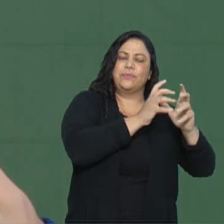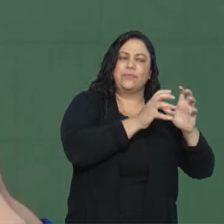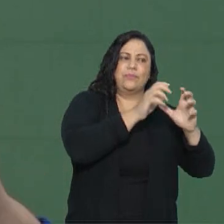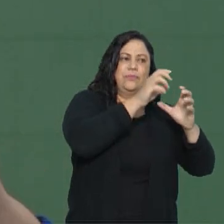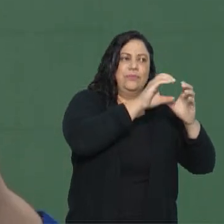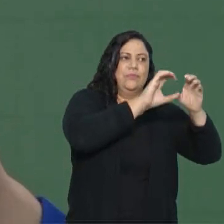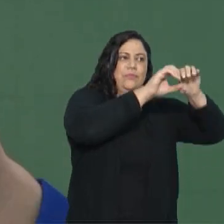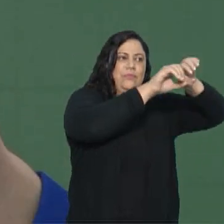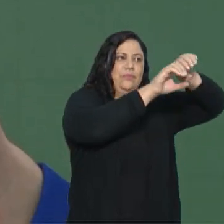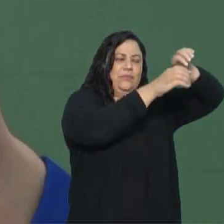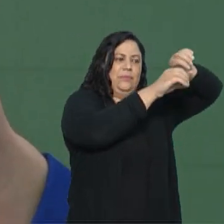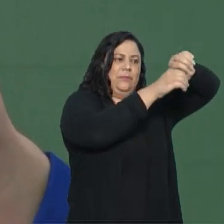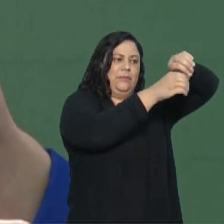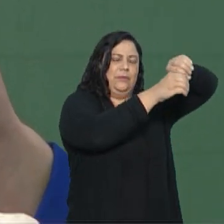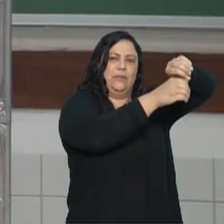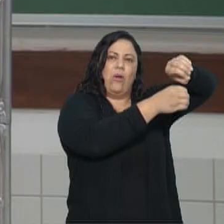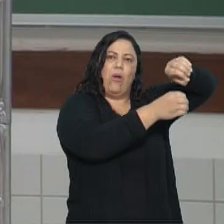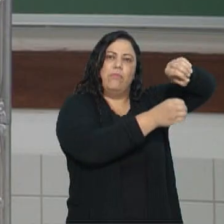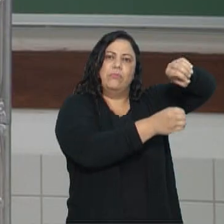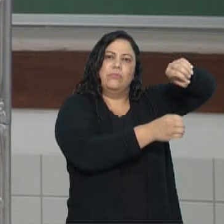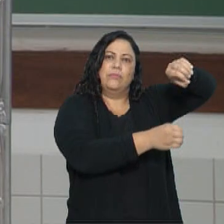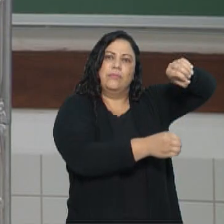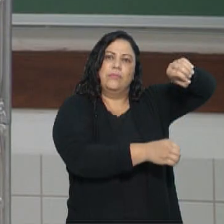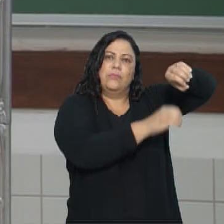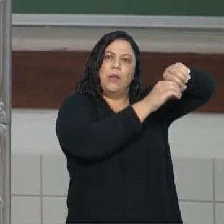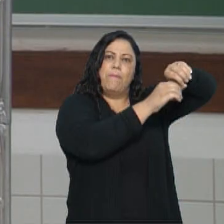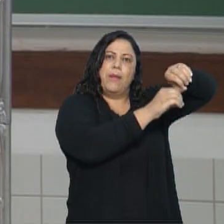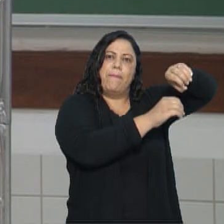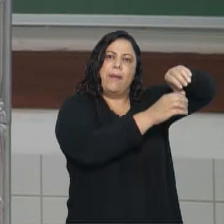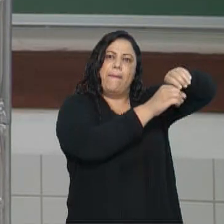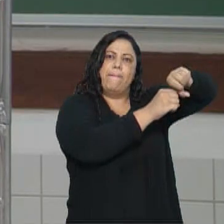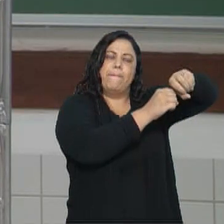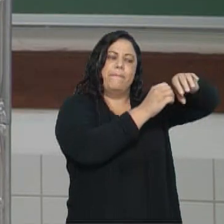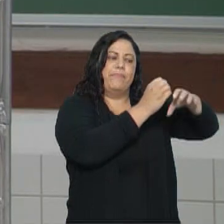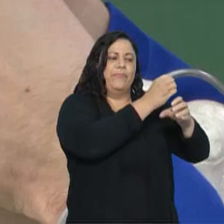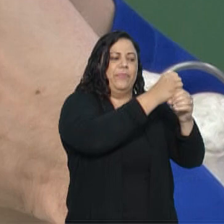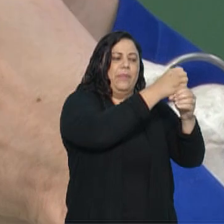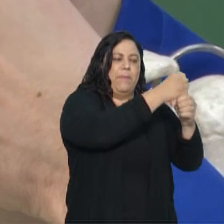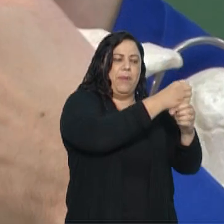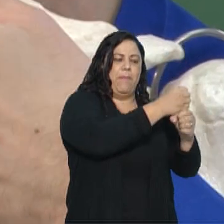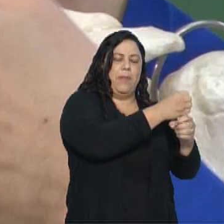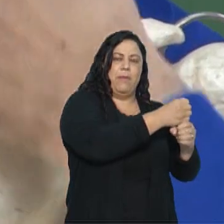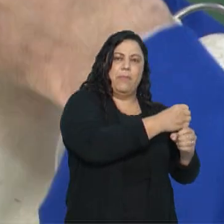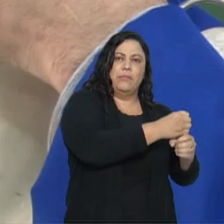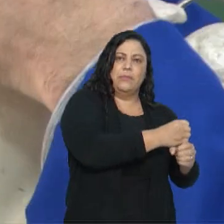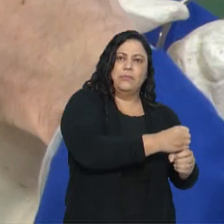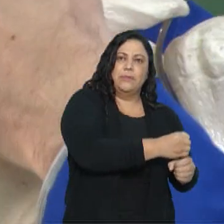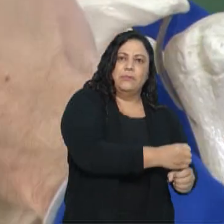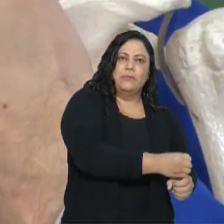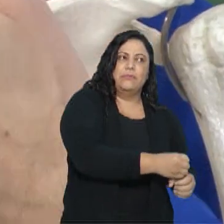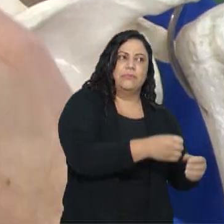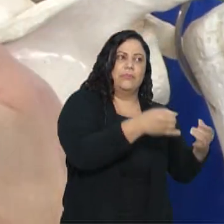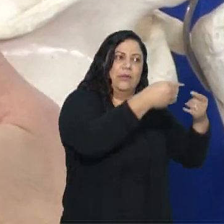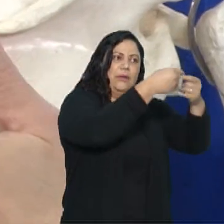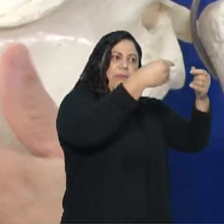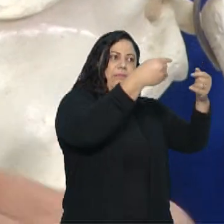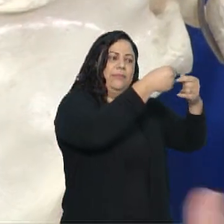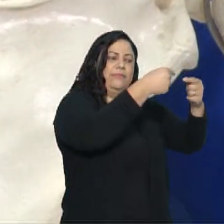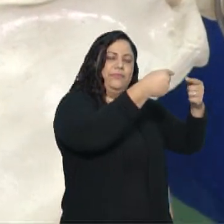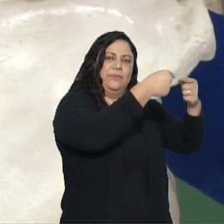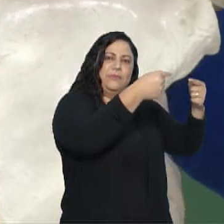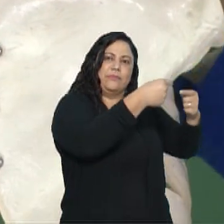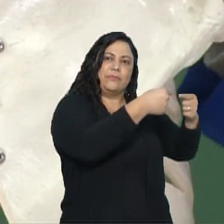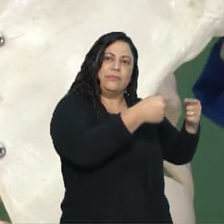tenho percorrendo a nossa coluna vertebral, né? Eu tenho inúmeras vértebras e percorrendo eu vou ter o